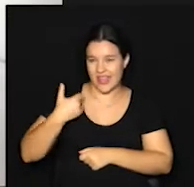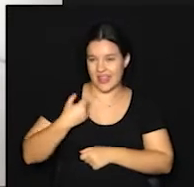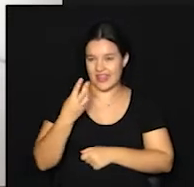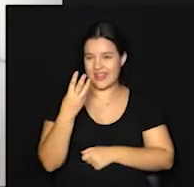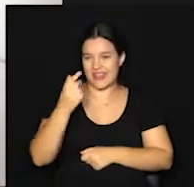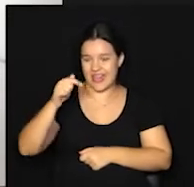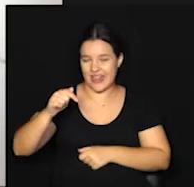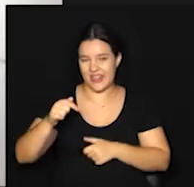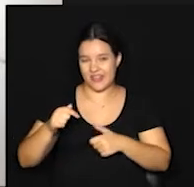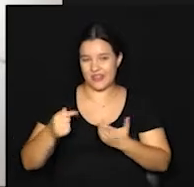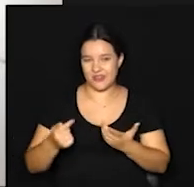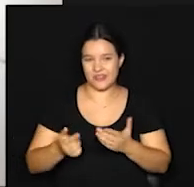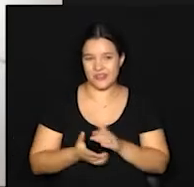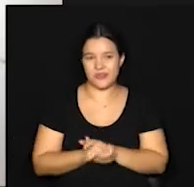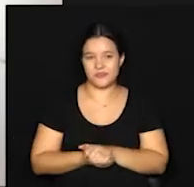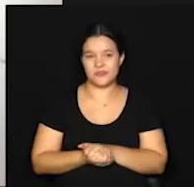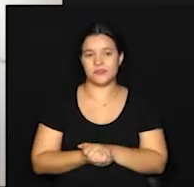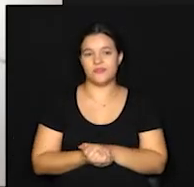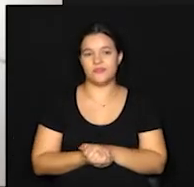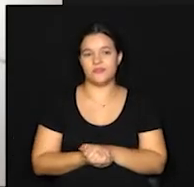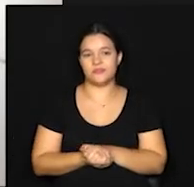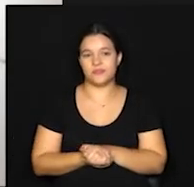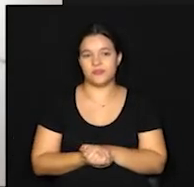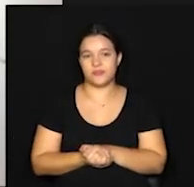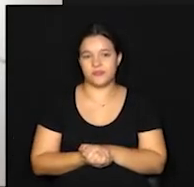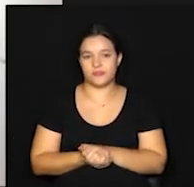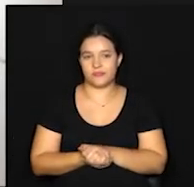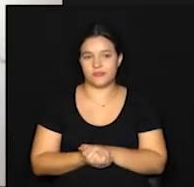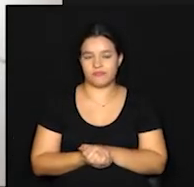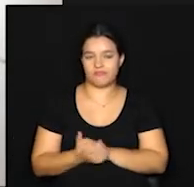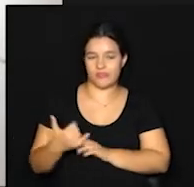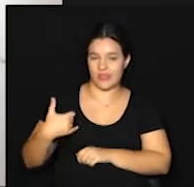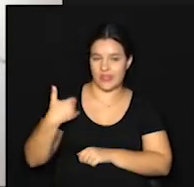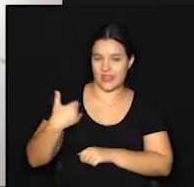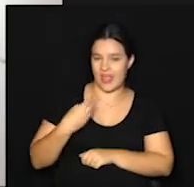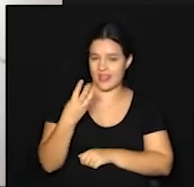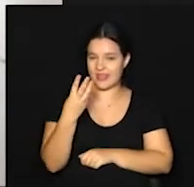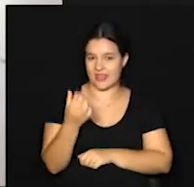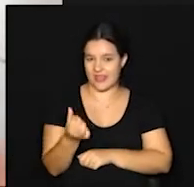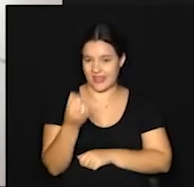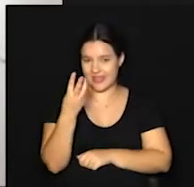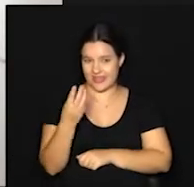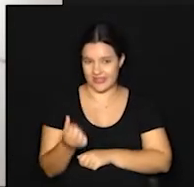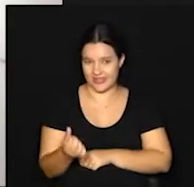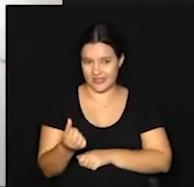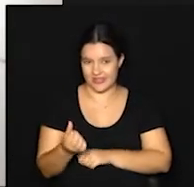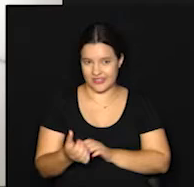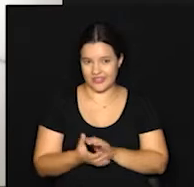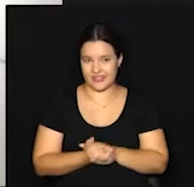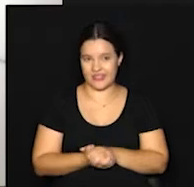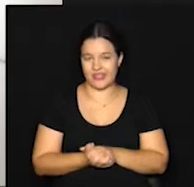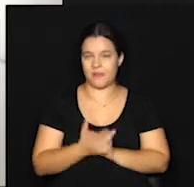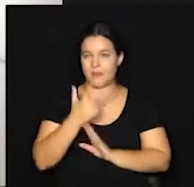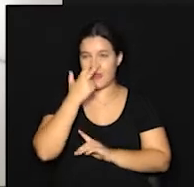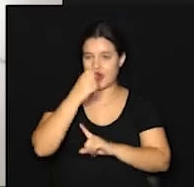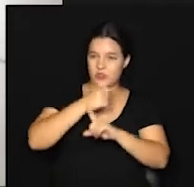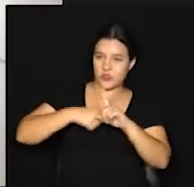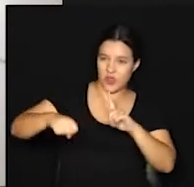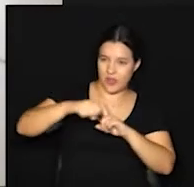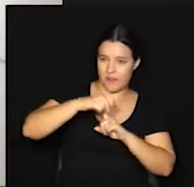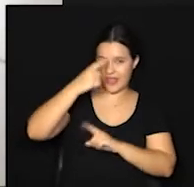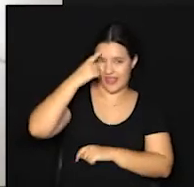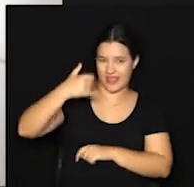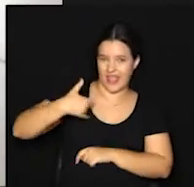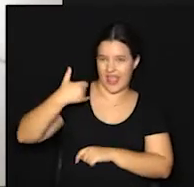entra aí nessa questão. Eu estava com 36 anos, voltamos aos paradigmas da sociedade,